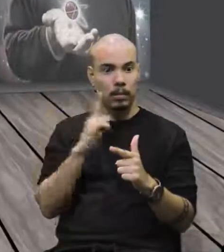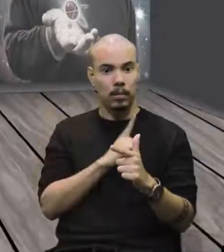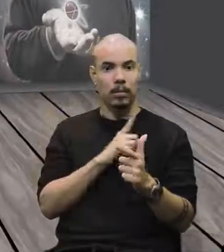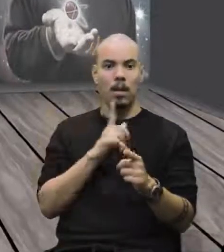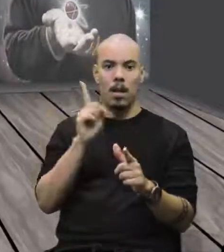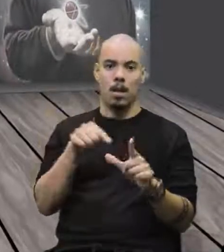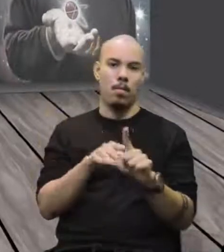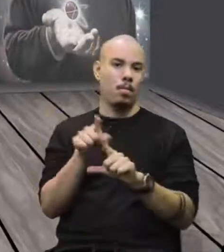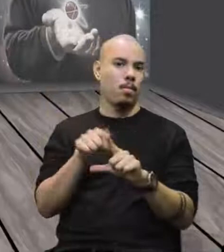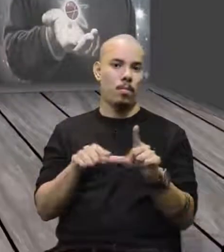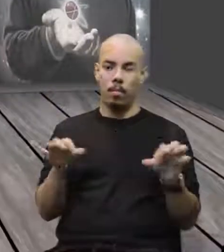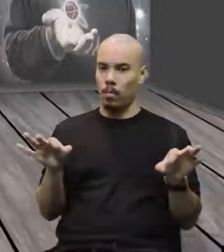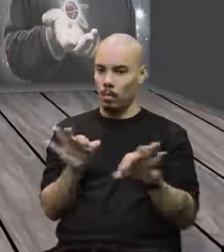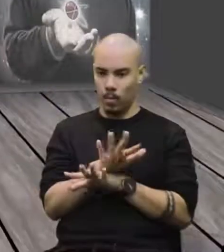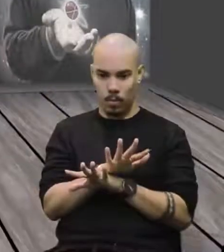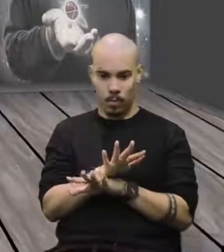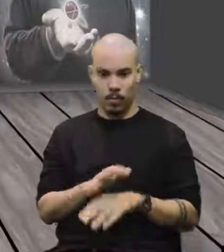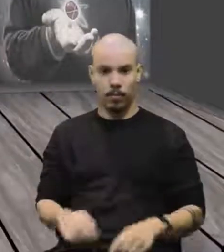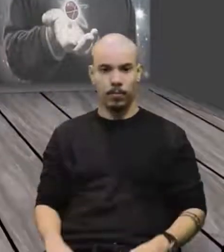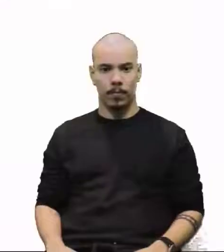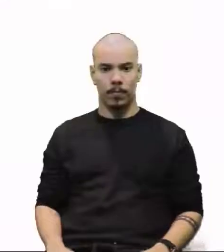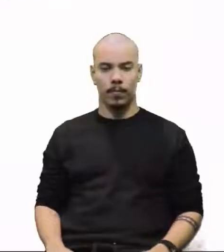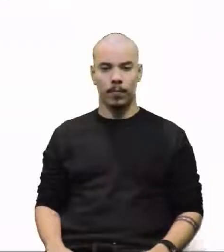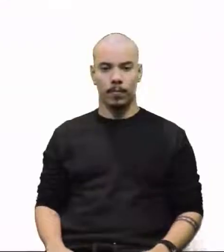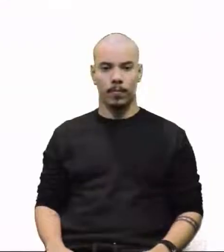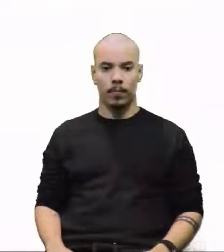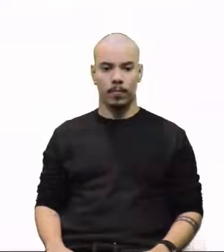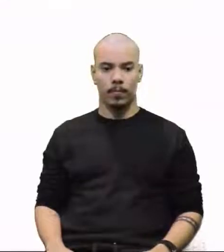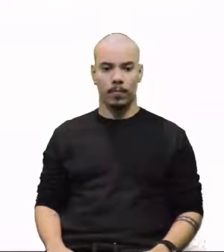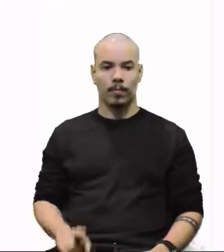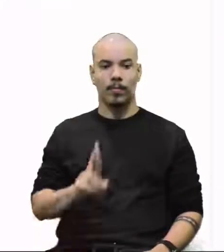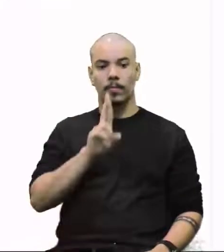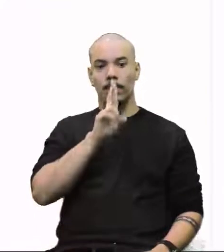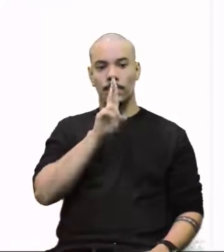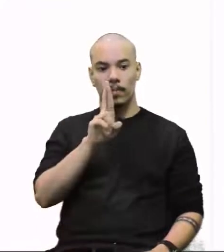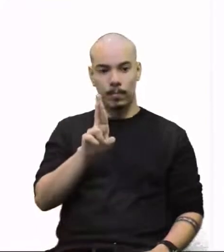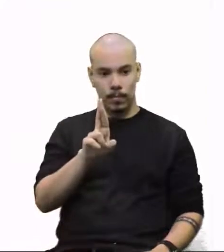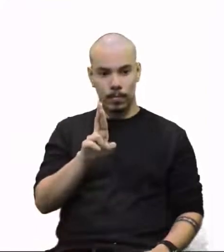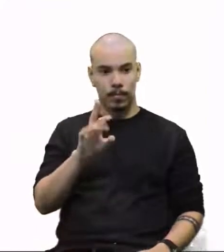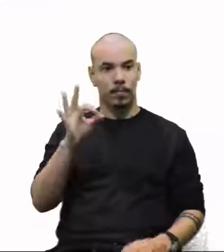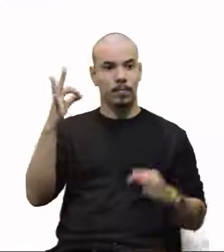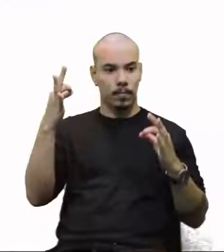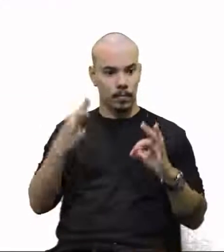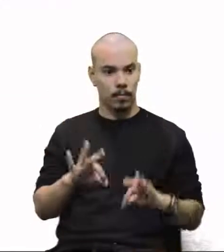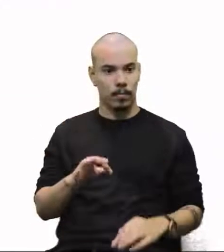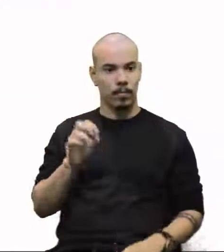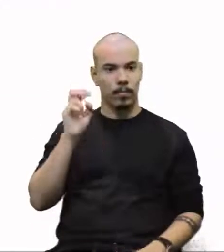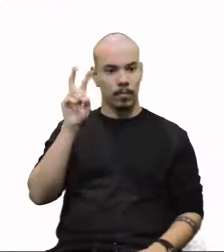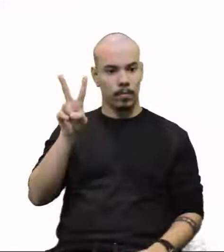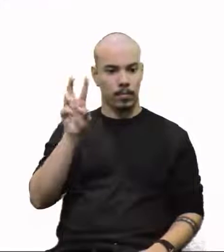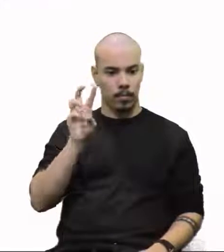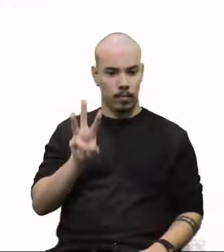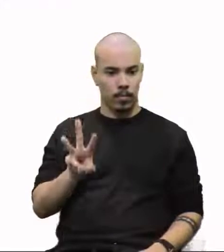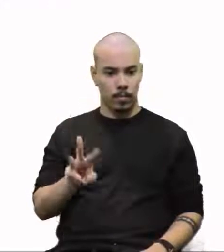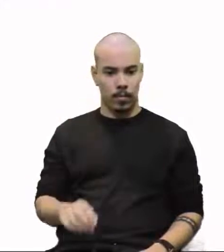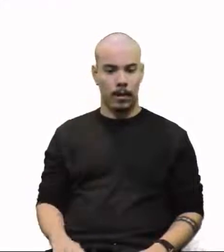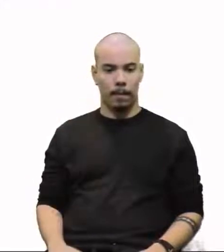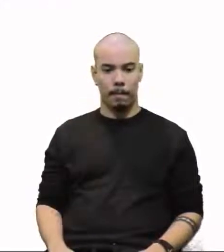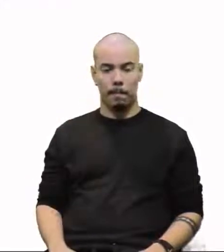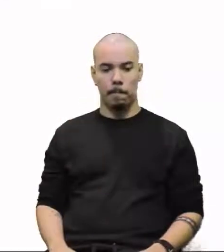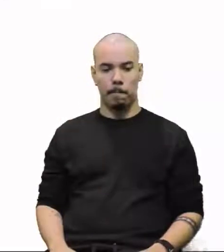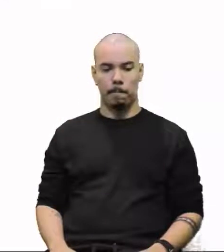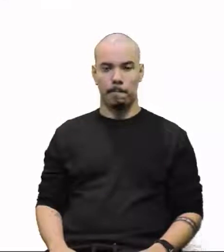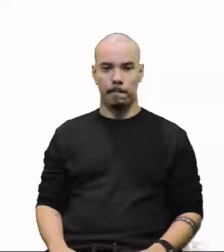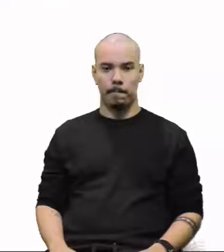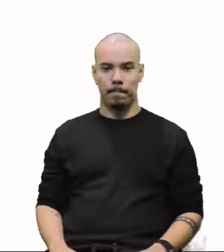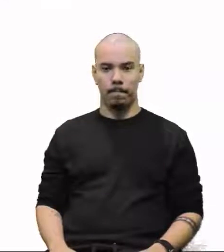perpendicular. Exatamente. Pronto. Então, vamos lá? Então, aí, perfeito, né? Resposta não, afirmativa correta. Portanto... Só 2 e 3,